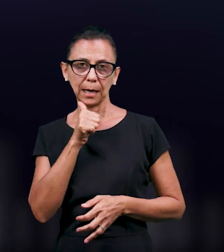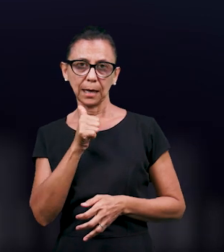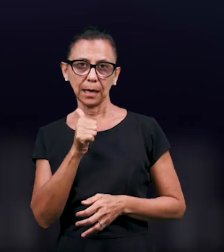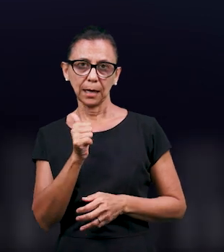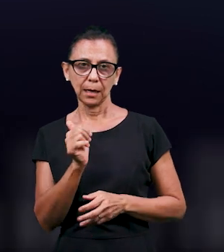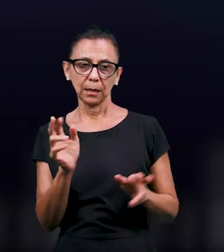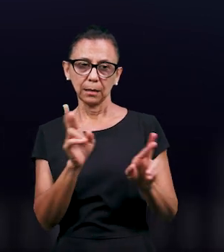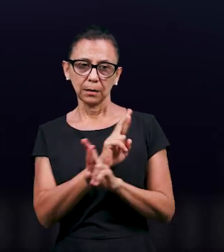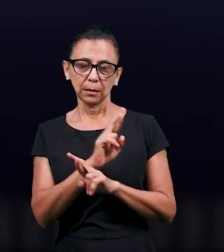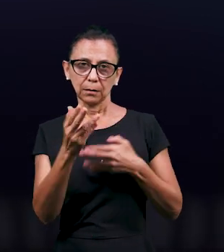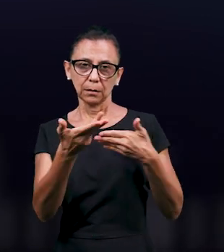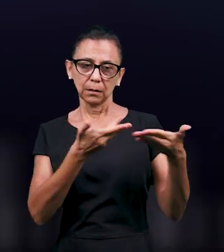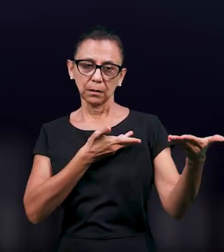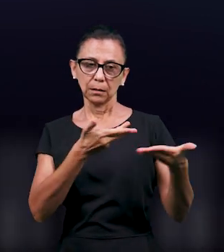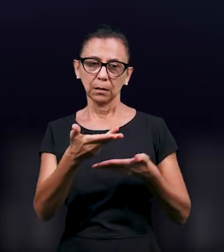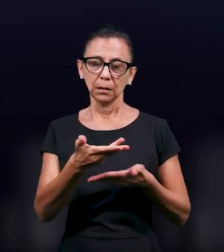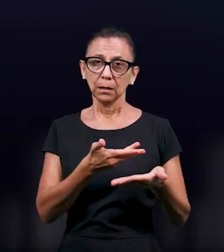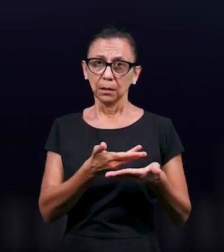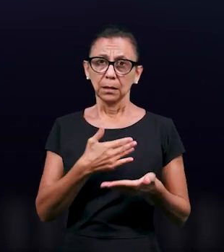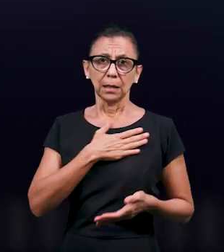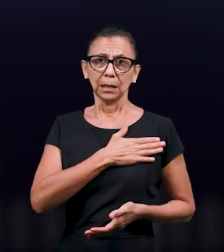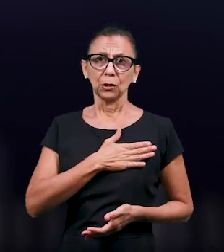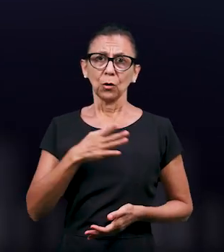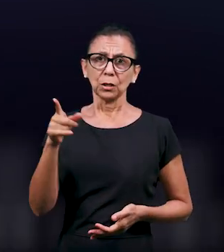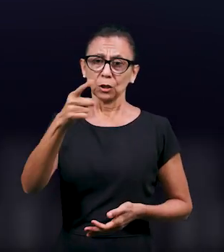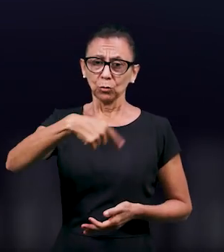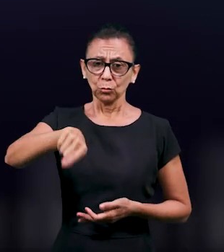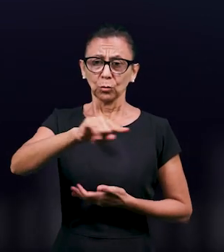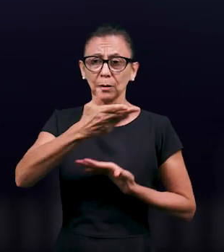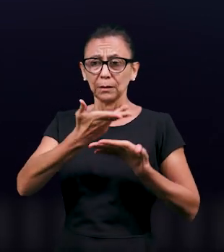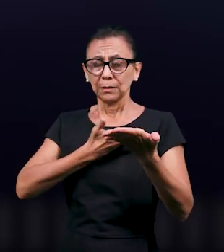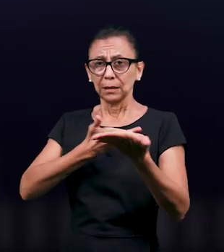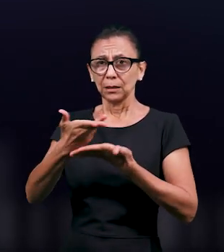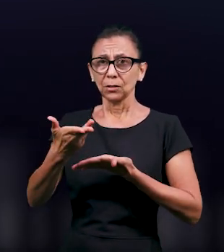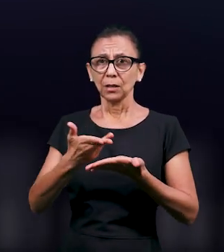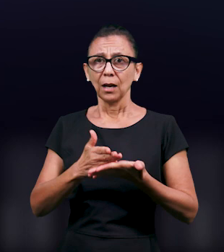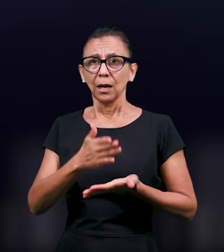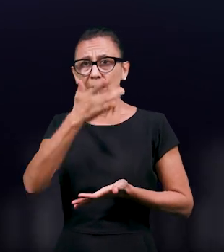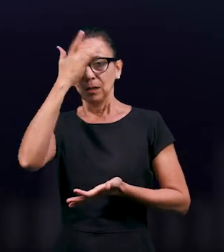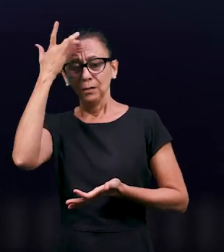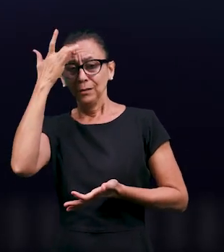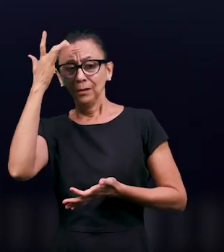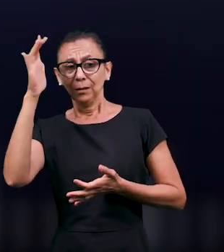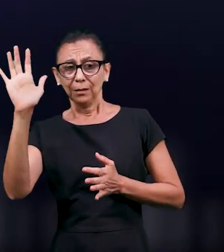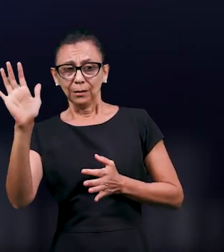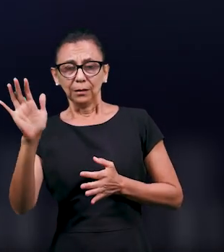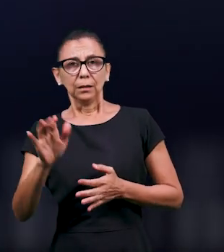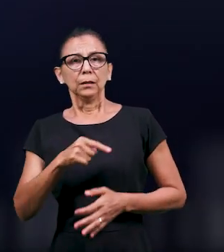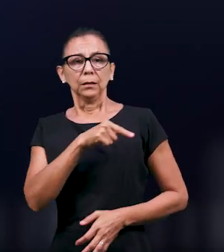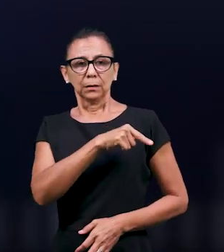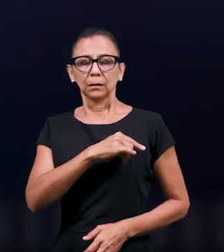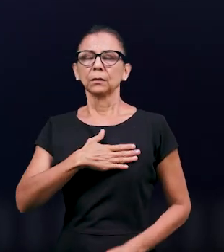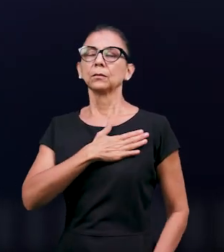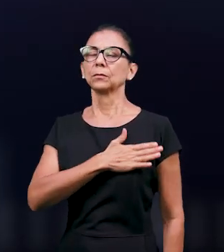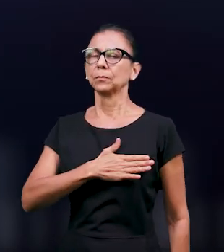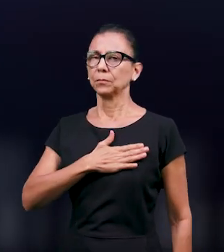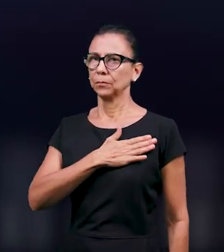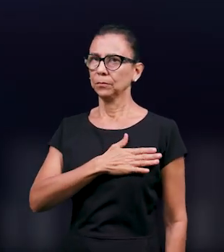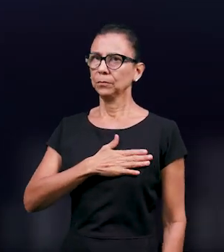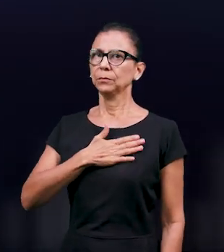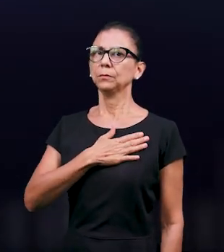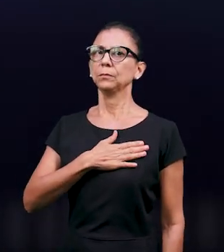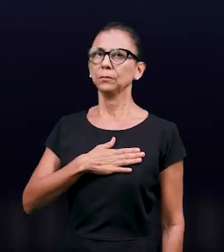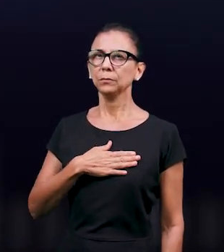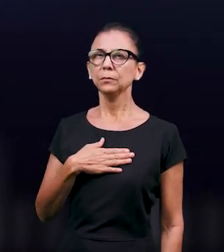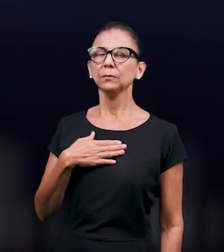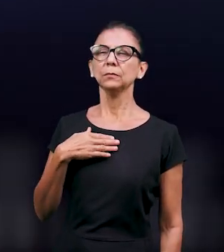com todos os irmãos, mesmo que os irmãos não saibam se comunicar com ele, mas ele gosta de interagir, ele gosta de saber que tem outras pessoas que estão ali